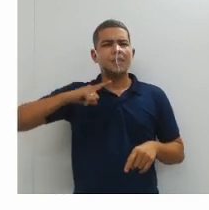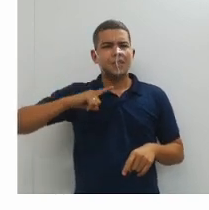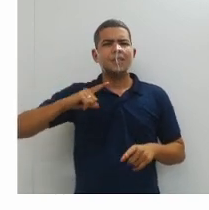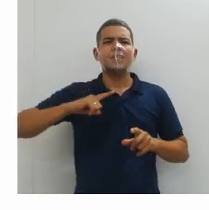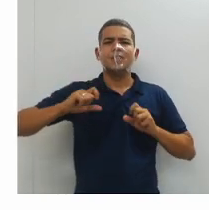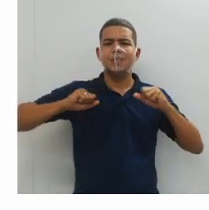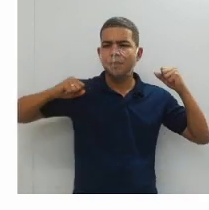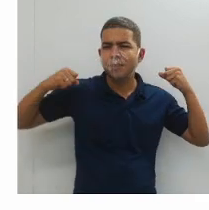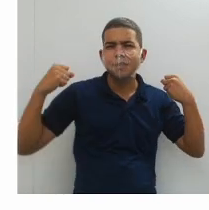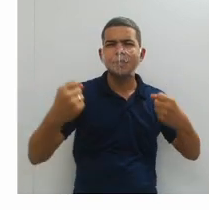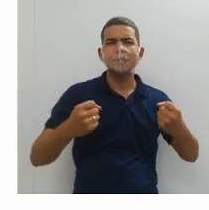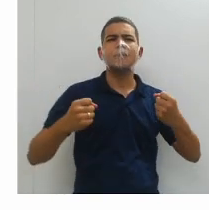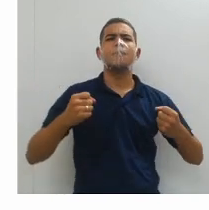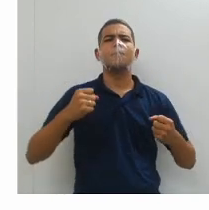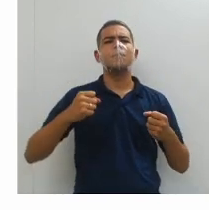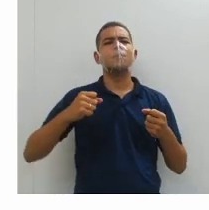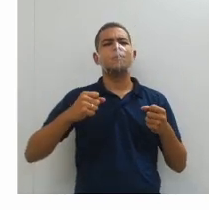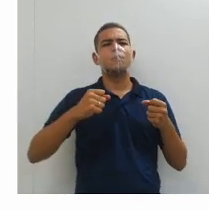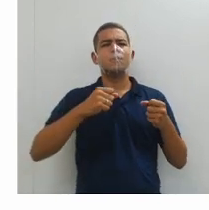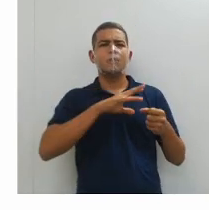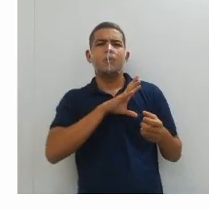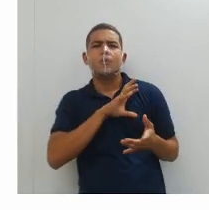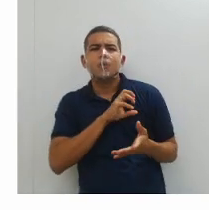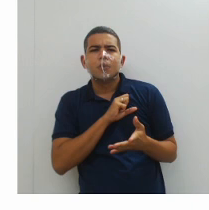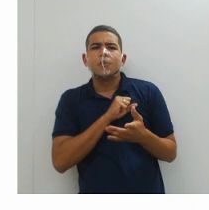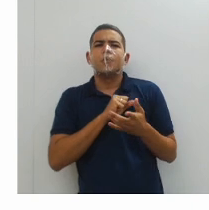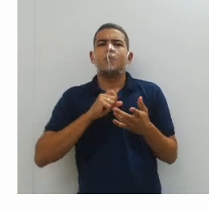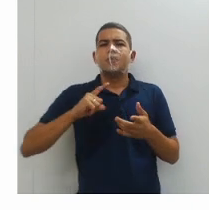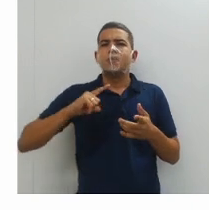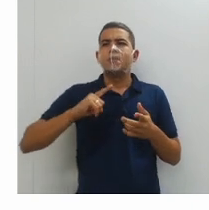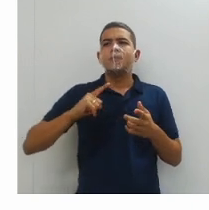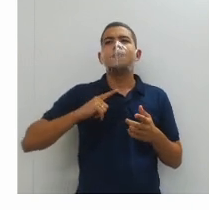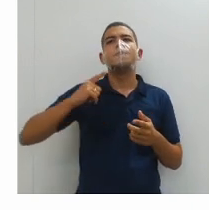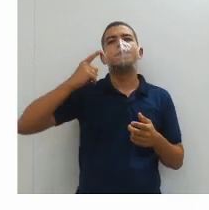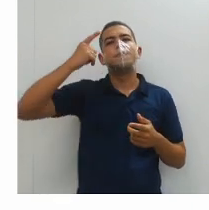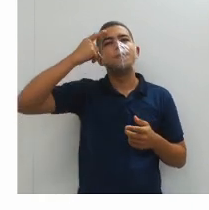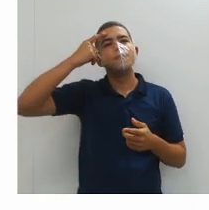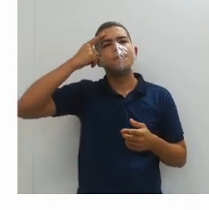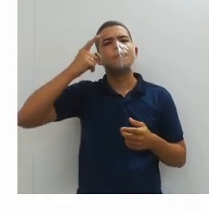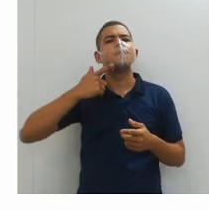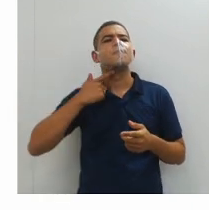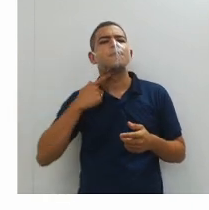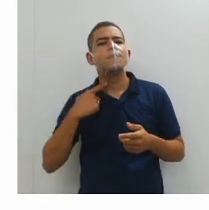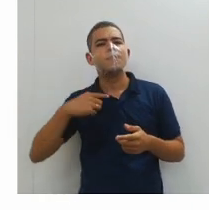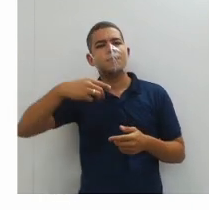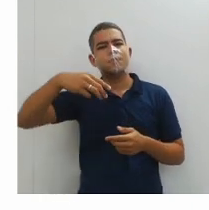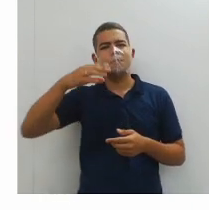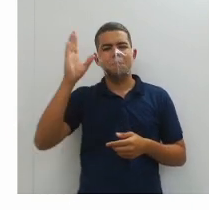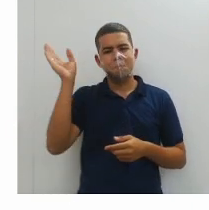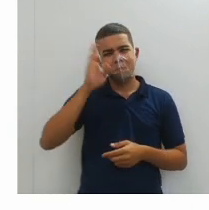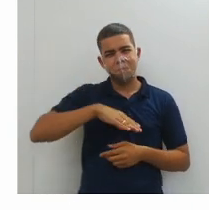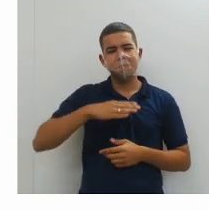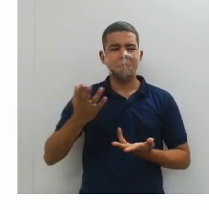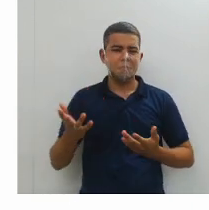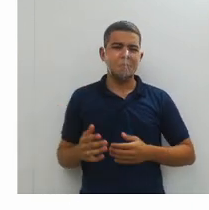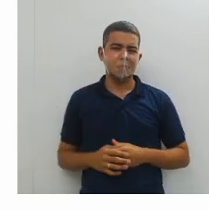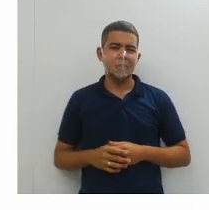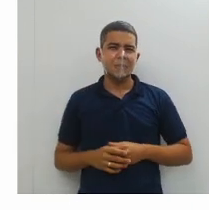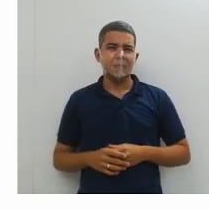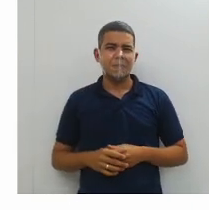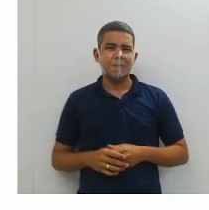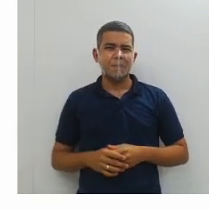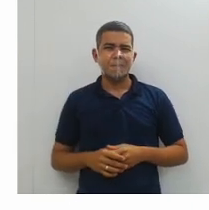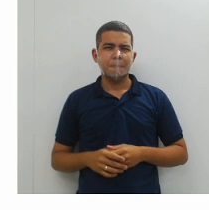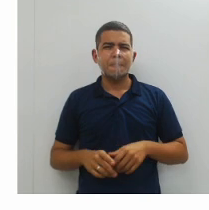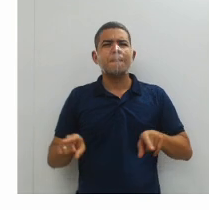desdobramentos necessários dessas paixões e desses instintos, que eles chamam de malévolos, tá certo?